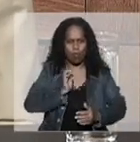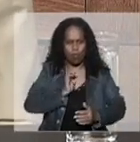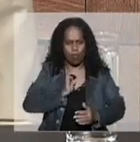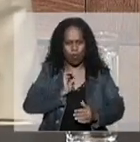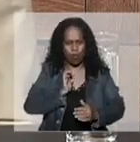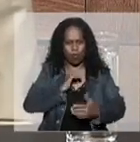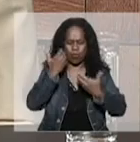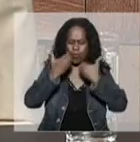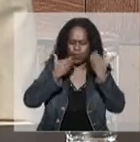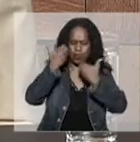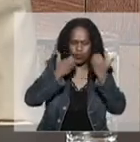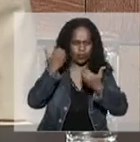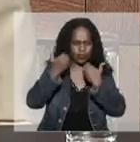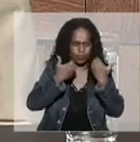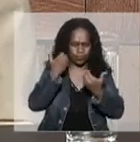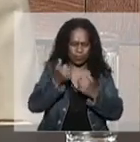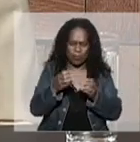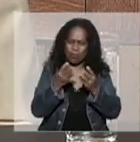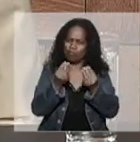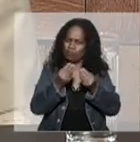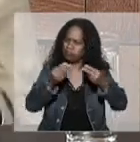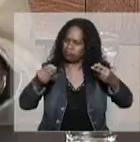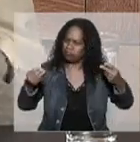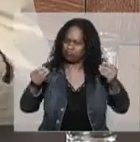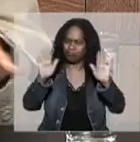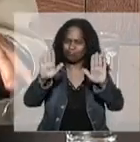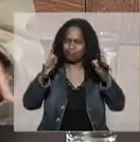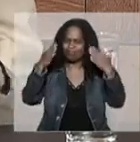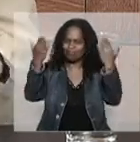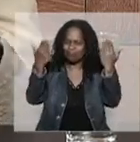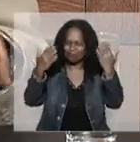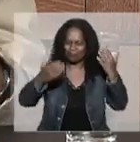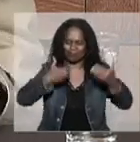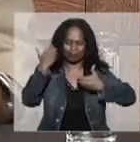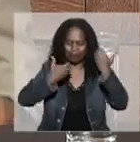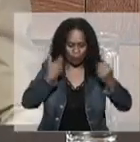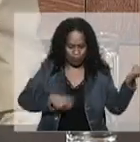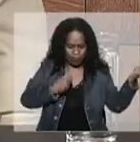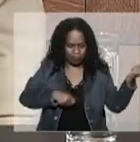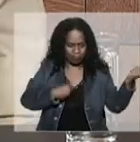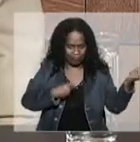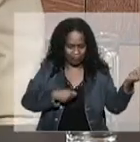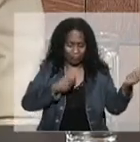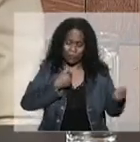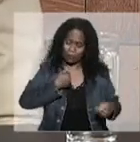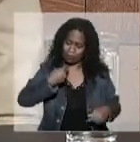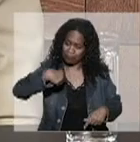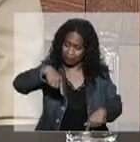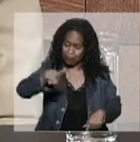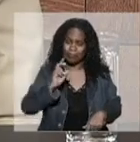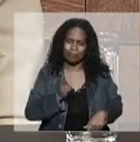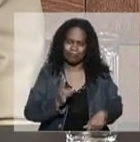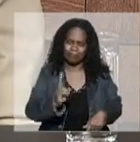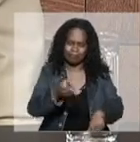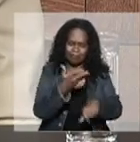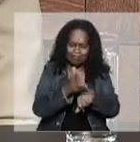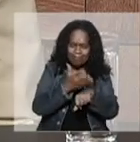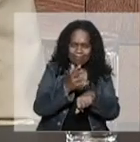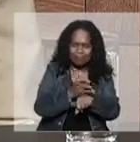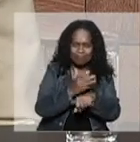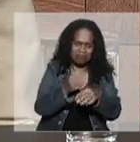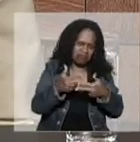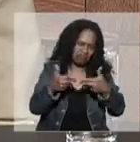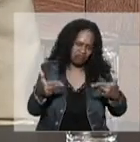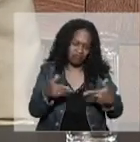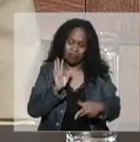assim, musicalmente, artisticamente, muitas festas, saraus, todo mundo cantava, tocava. E eu ia muito lá, ela chamava para eu ensaiar algumas